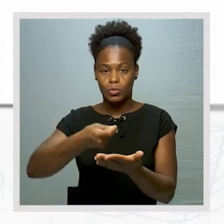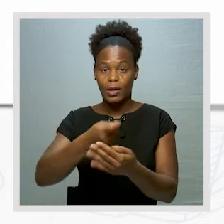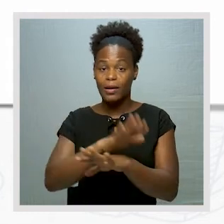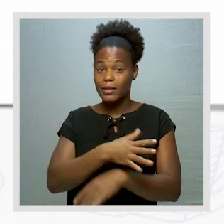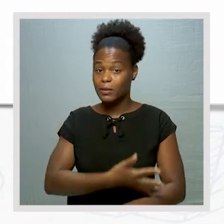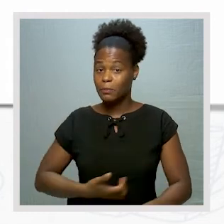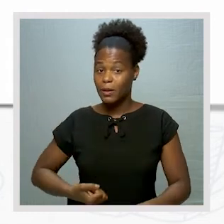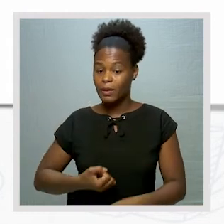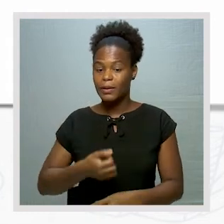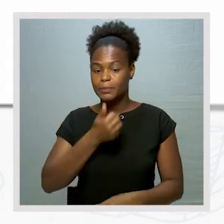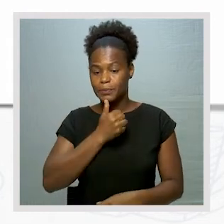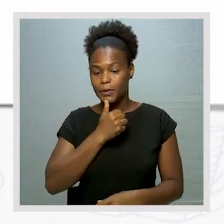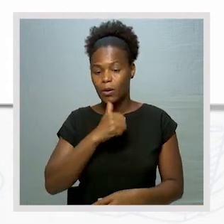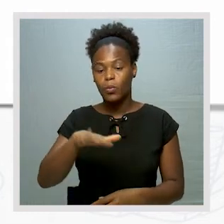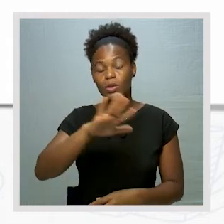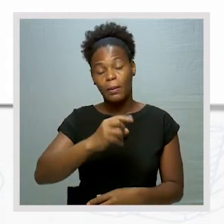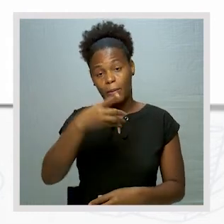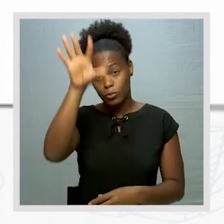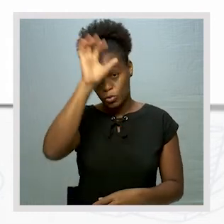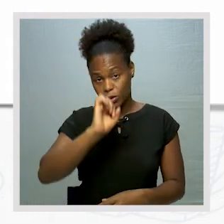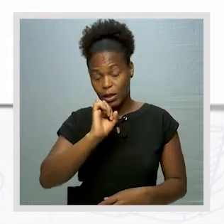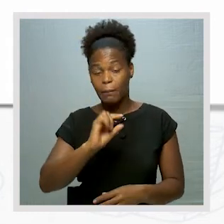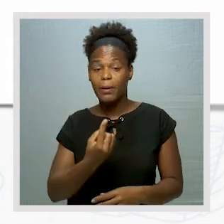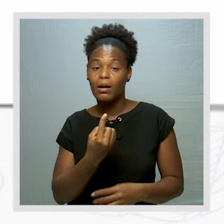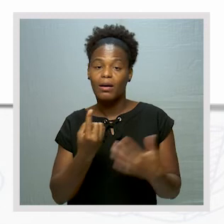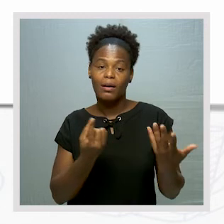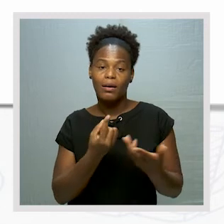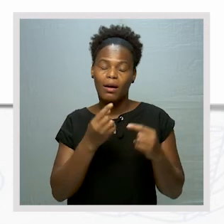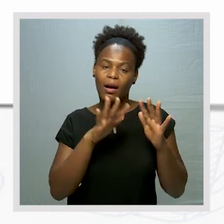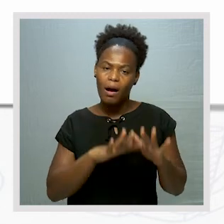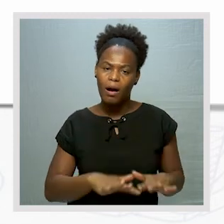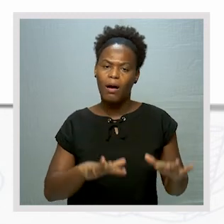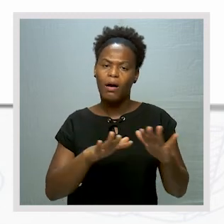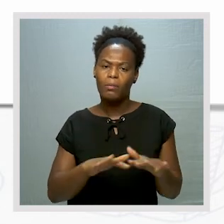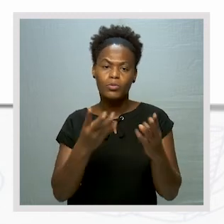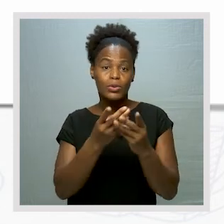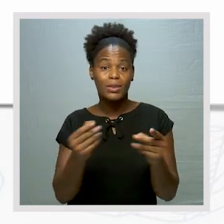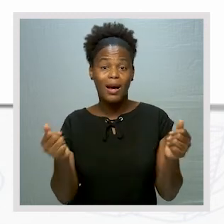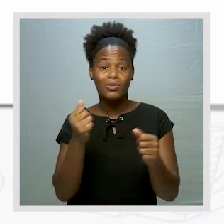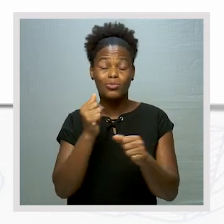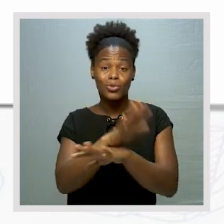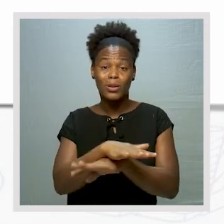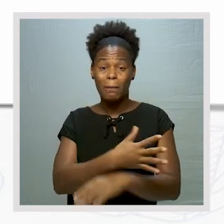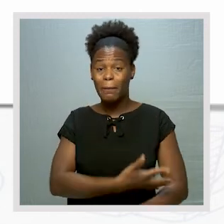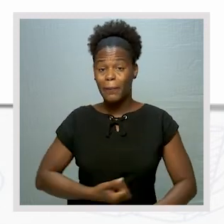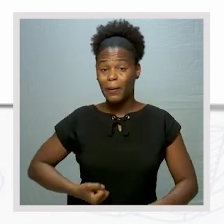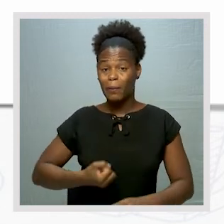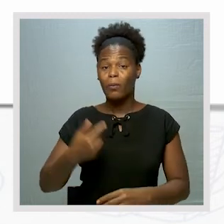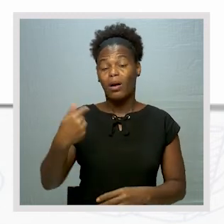de desemprego é uma medida utilizada pelo Estado para atenuar os efeitos do